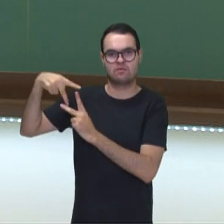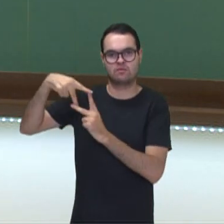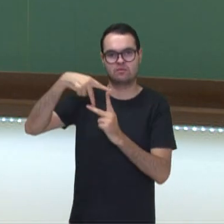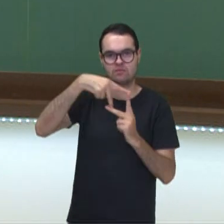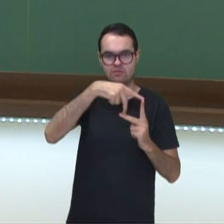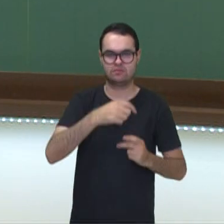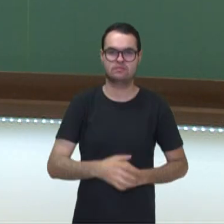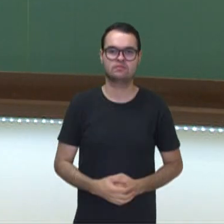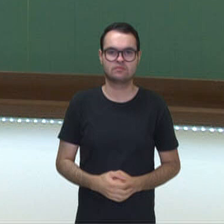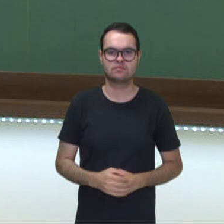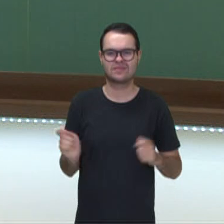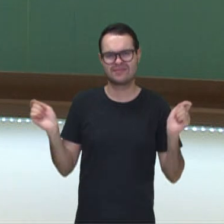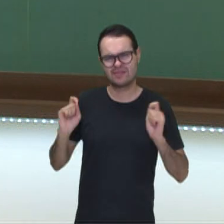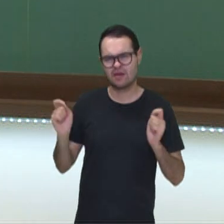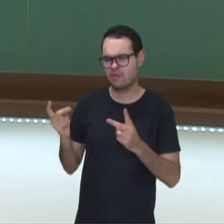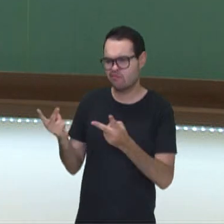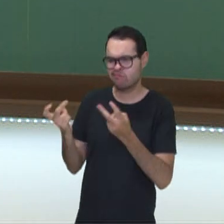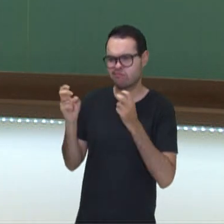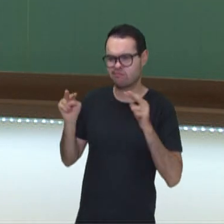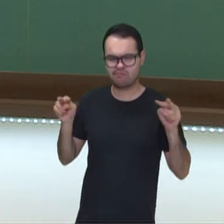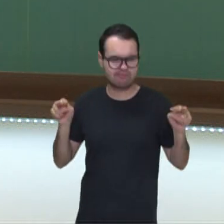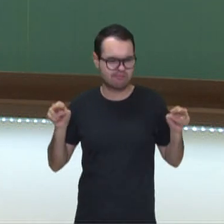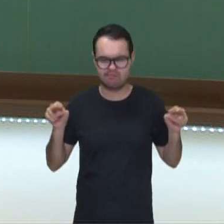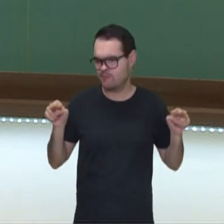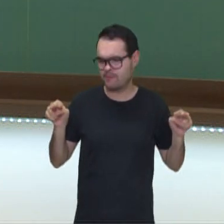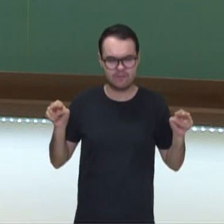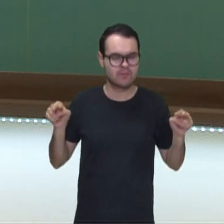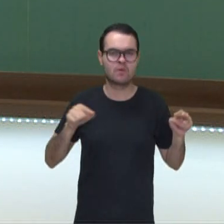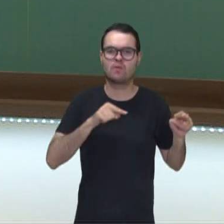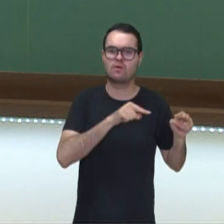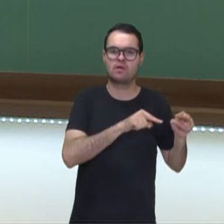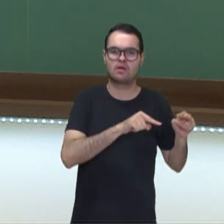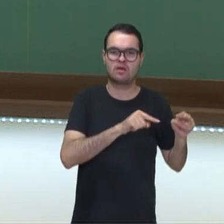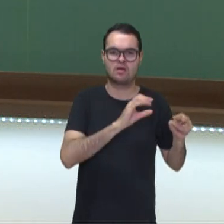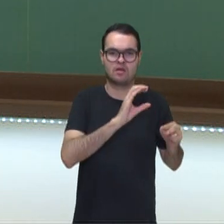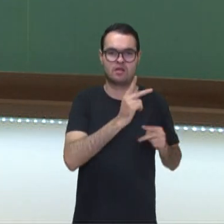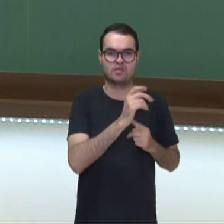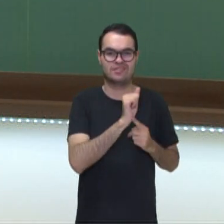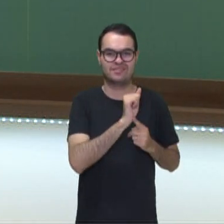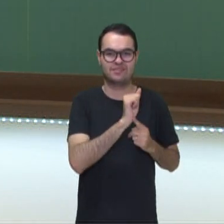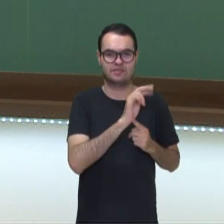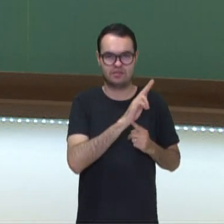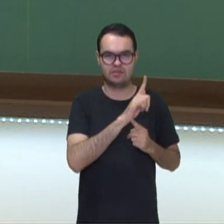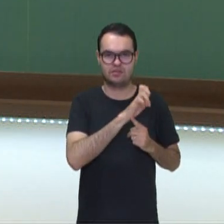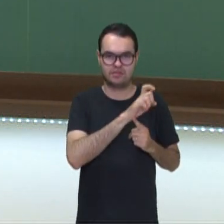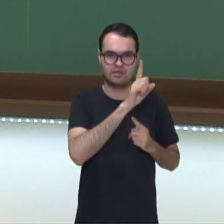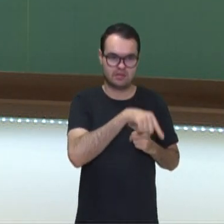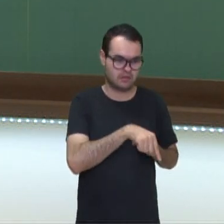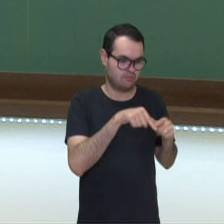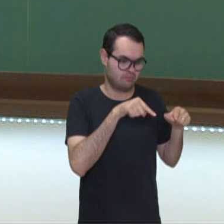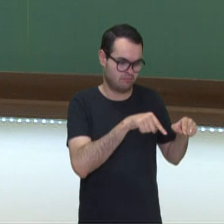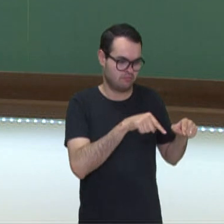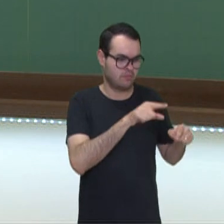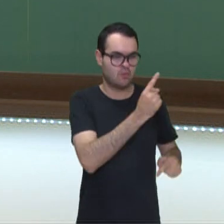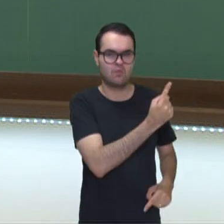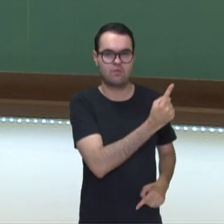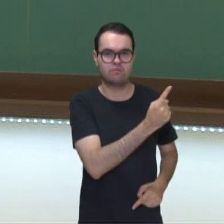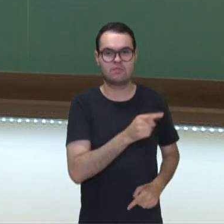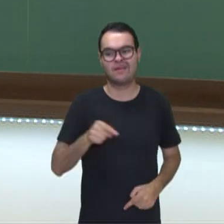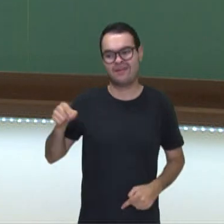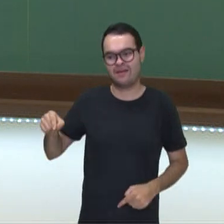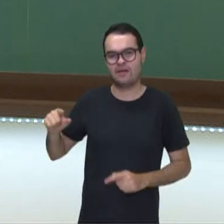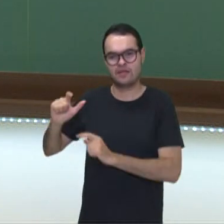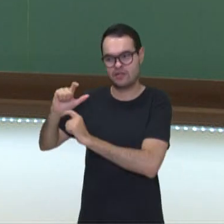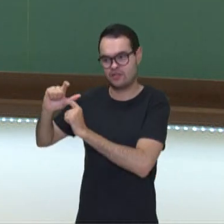Então a gente pode observar que, diferente da charge, a tirinha ela se estica numa linha